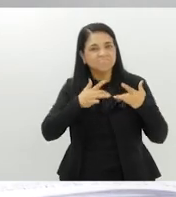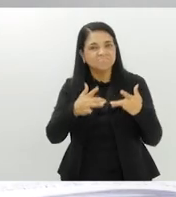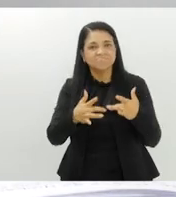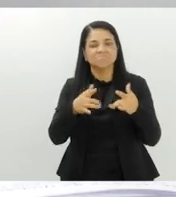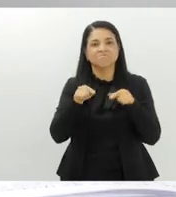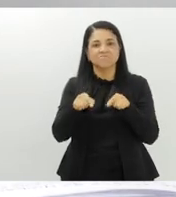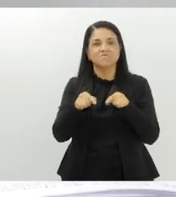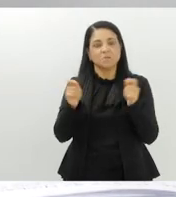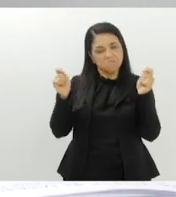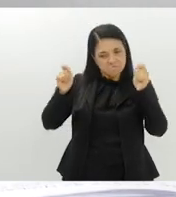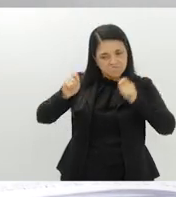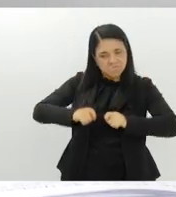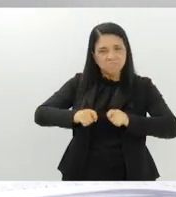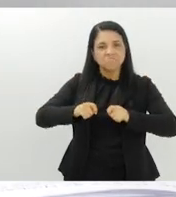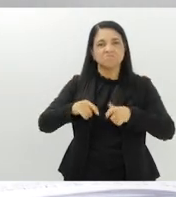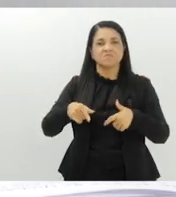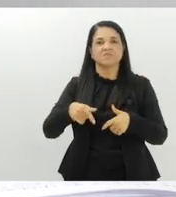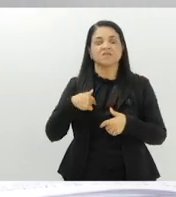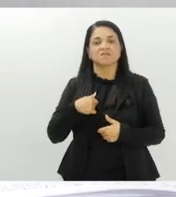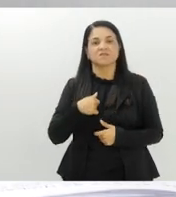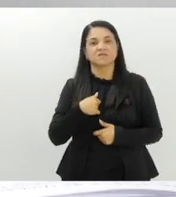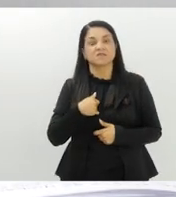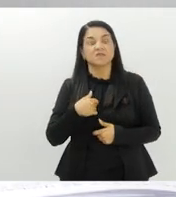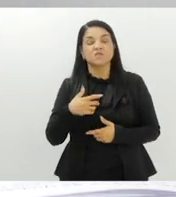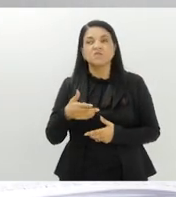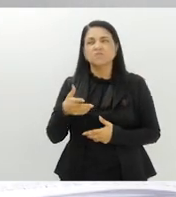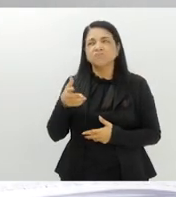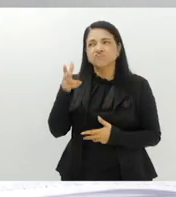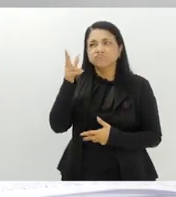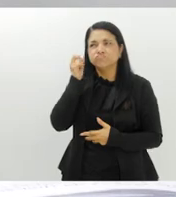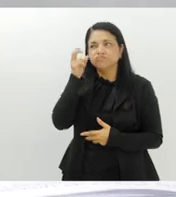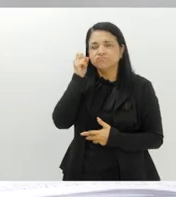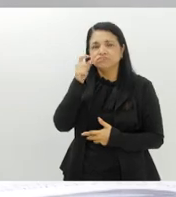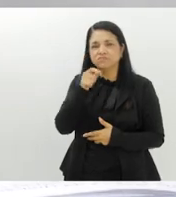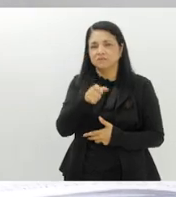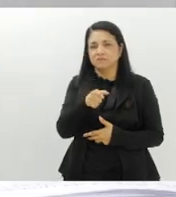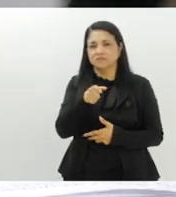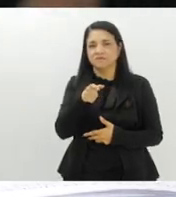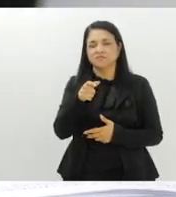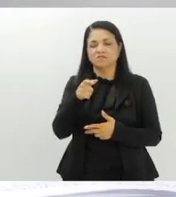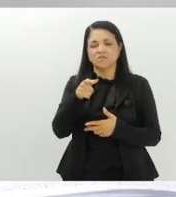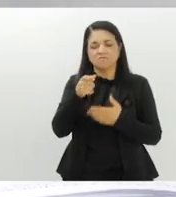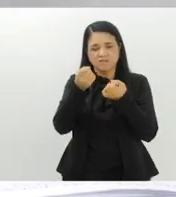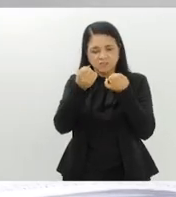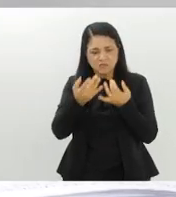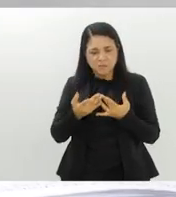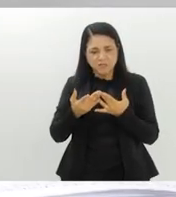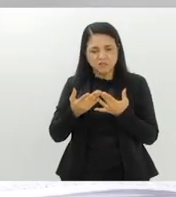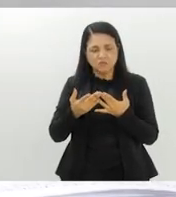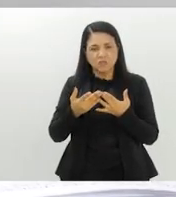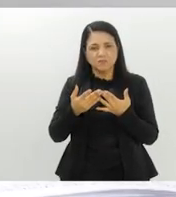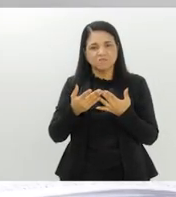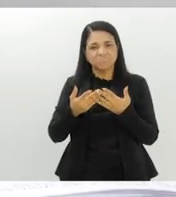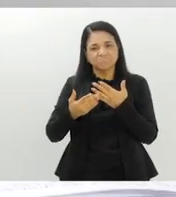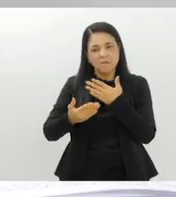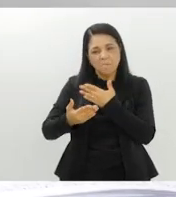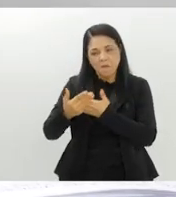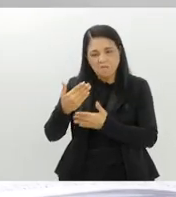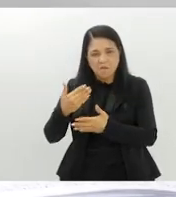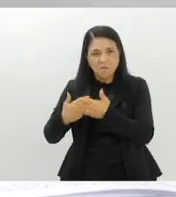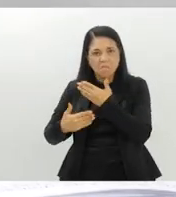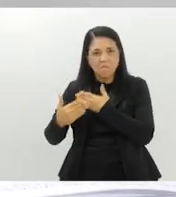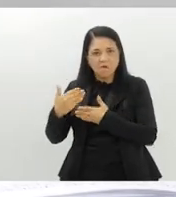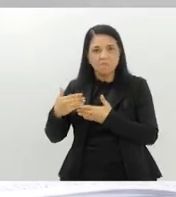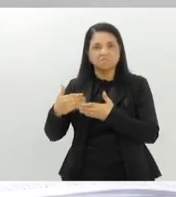pela sua competência. E eu, ouvindo as suas palavras, quando você falava de retrocesso, eu me lembro, a gente fica avançando